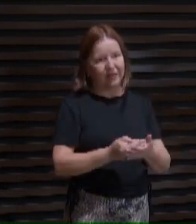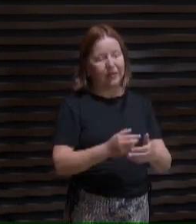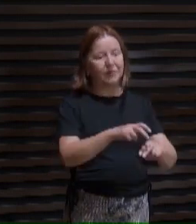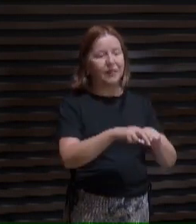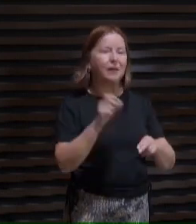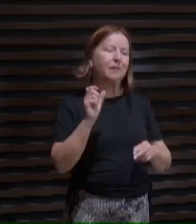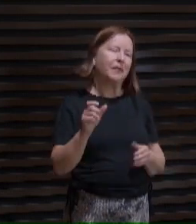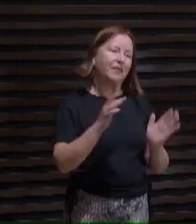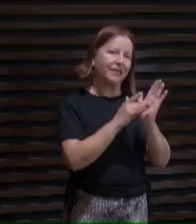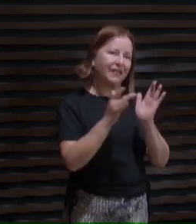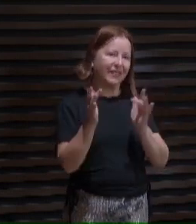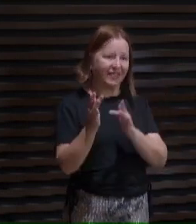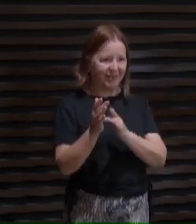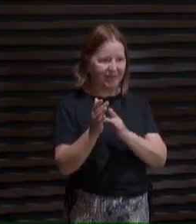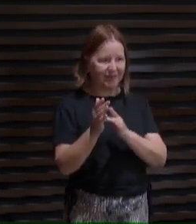de Jesus.